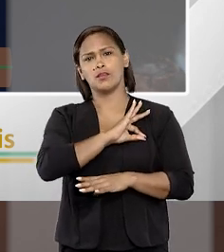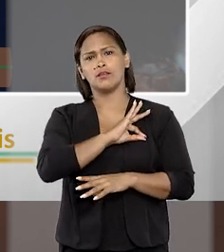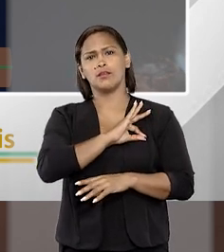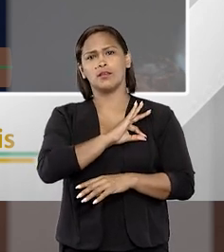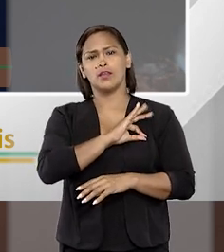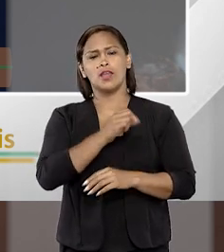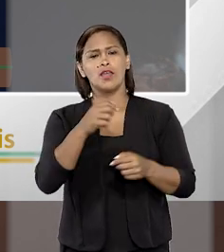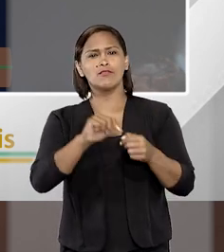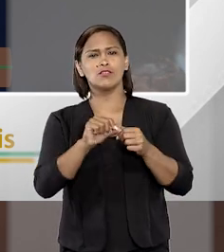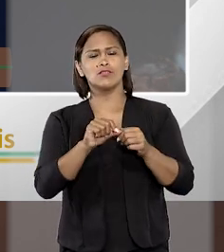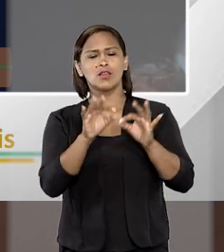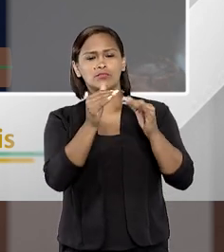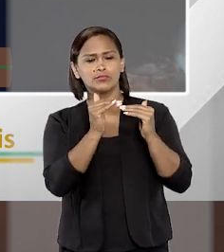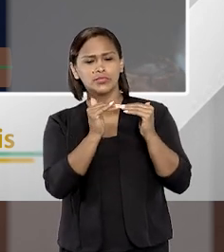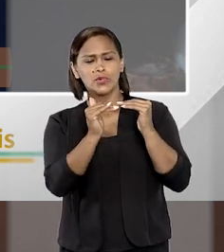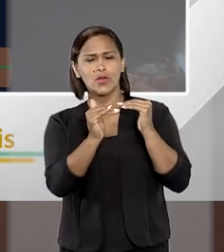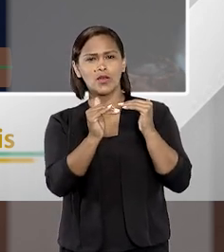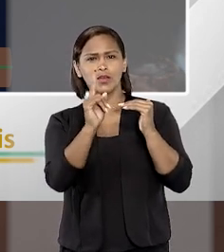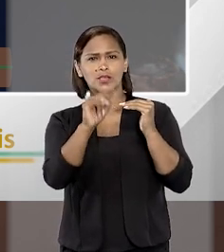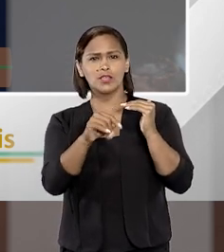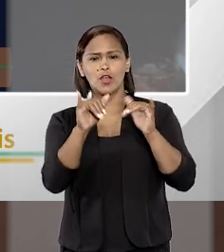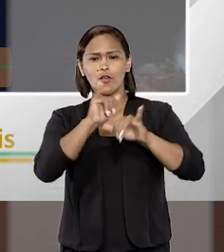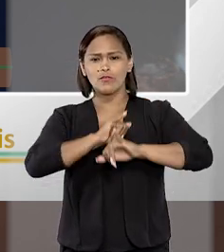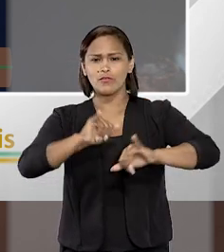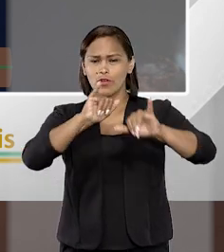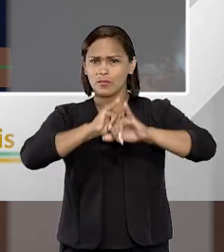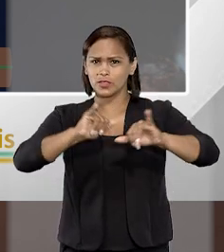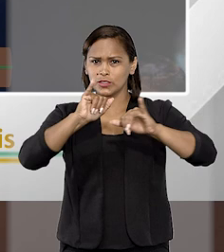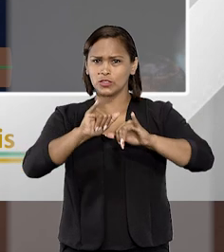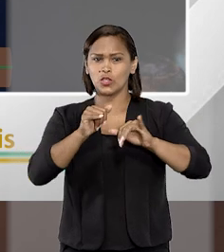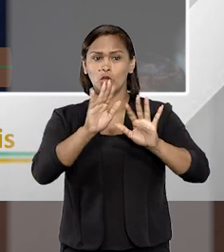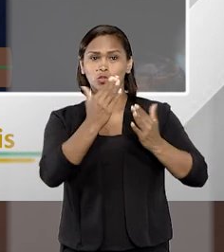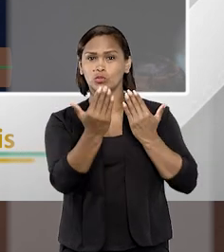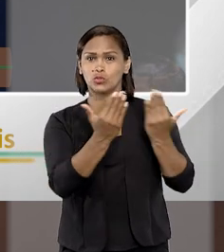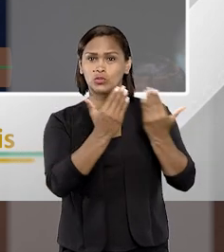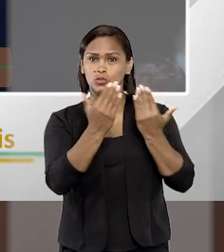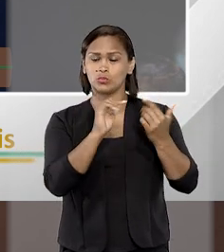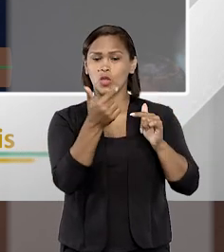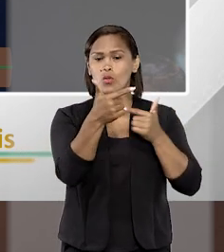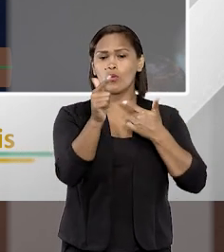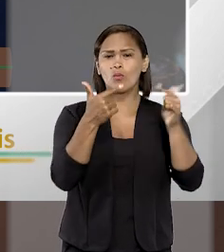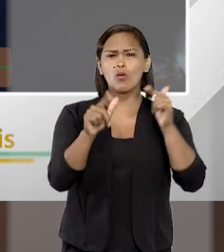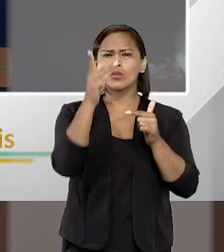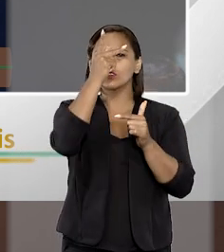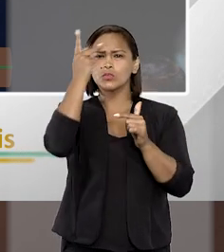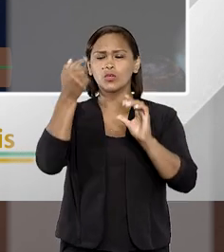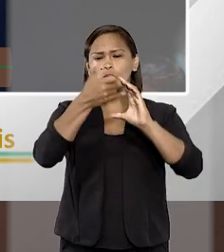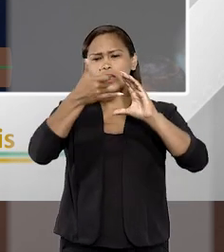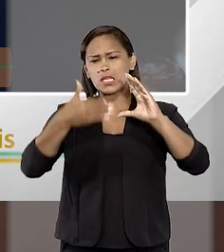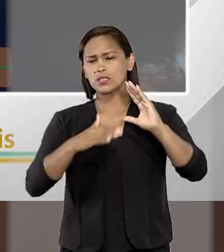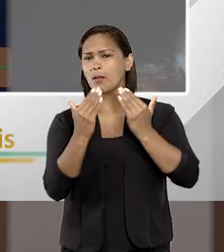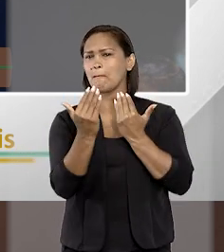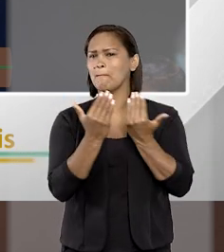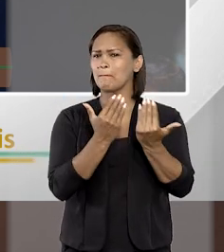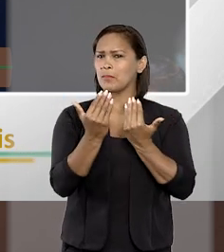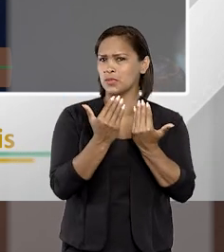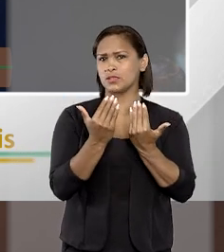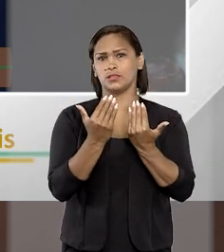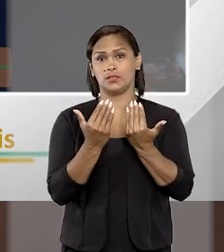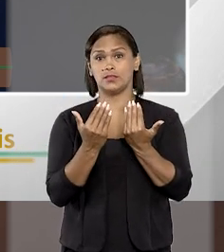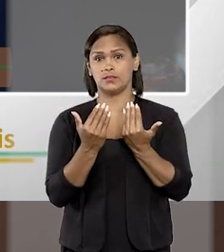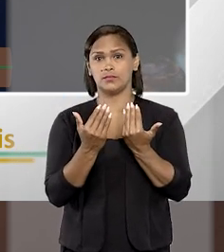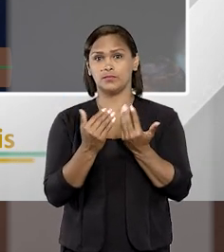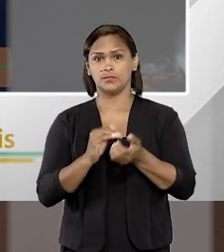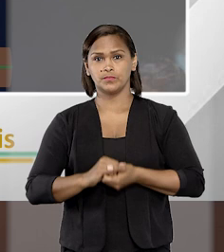é falar um alinhamento de do suspenso com outras pessoas com características semelhantes